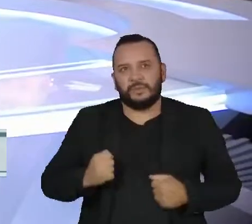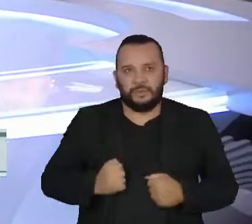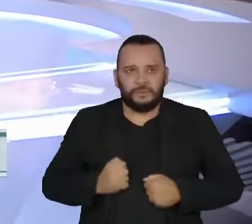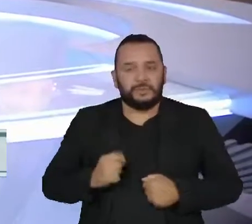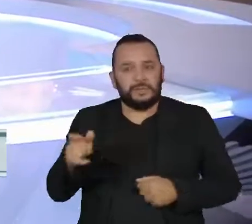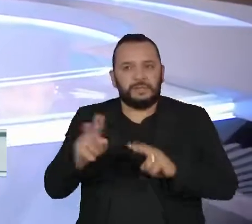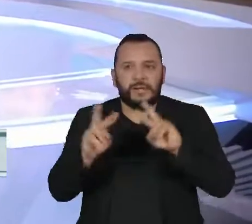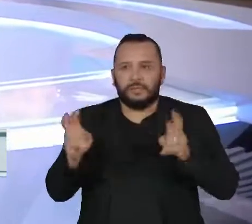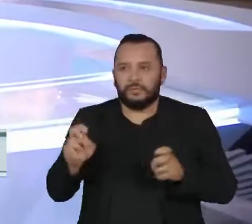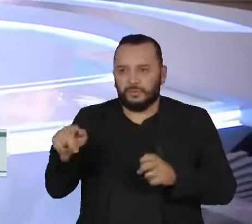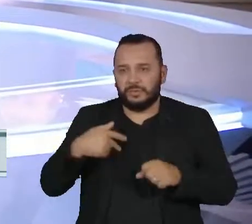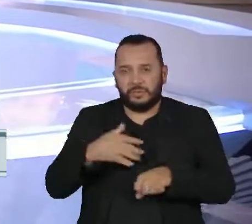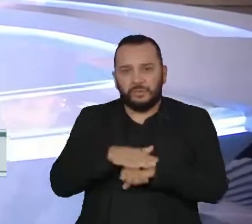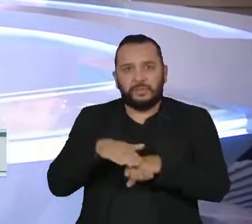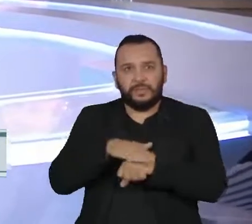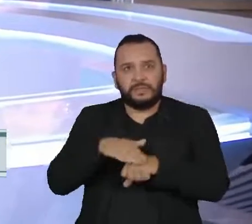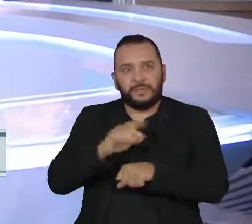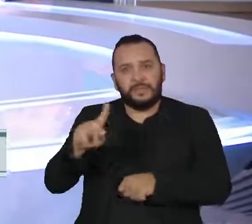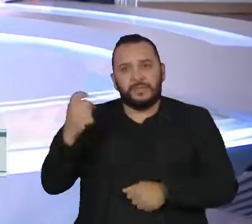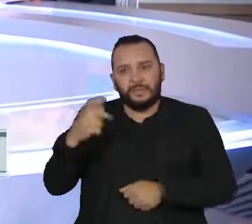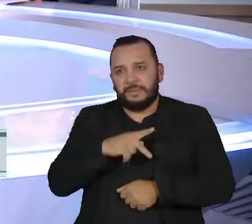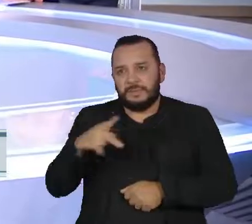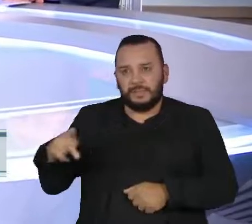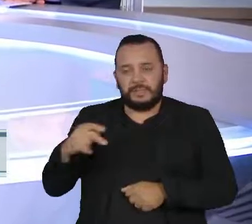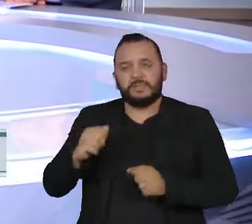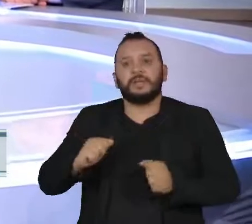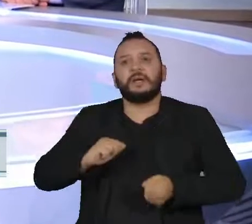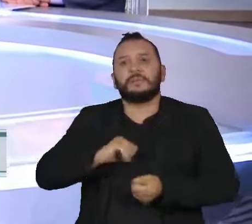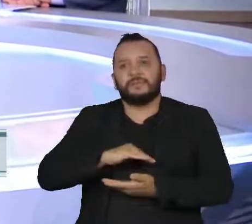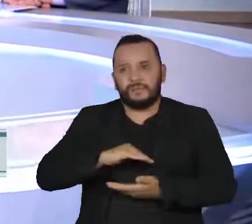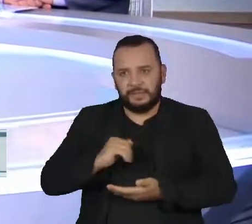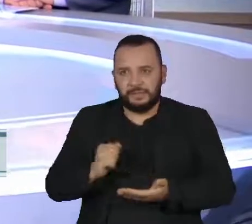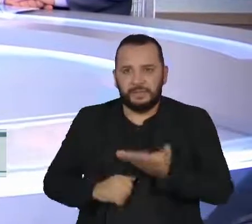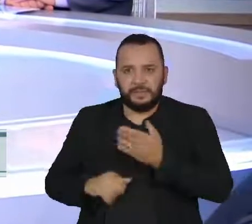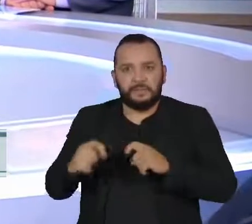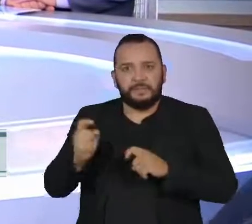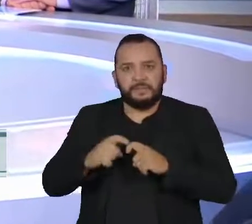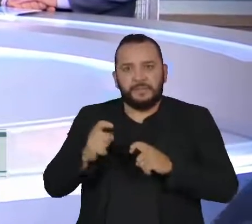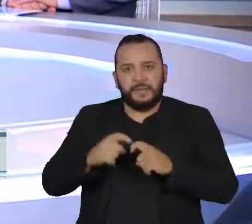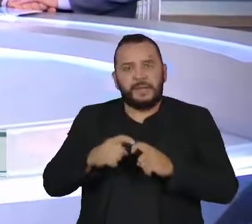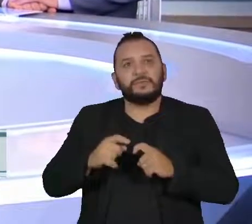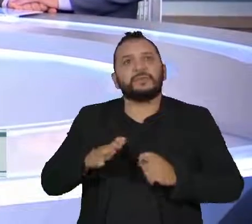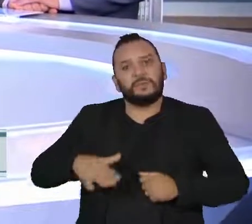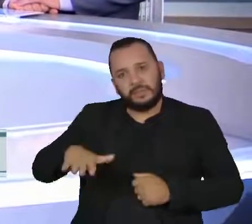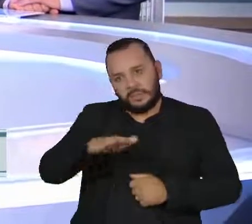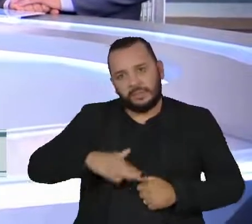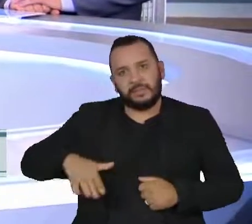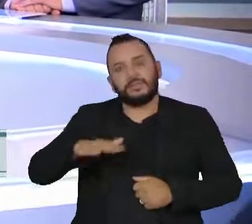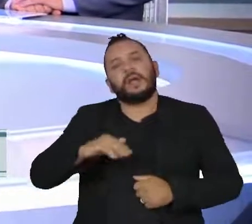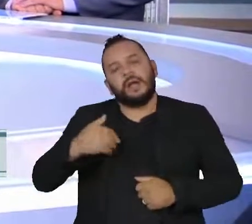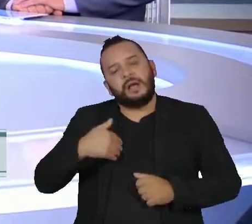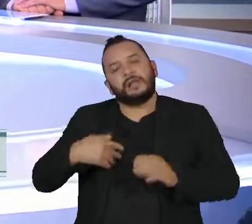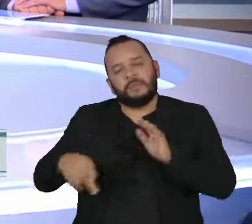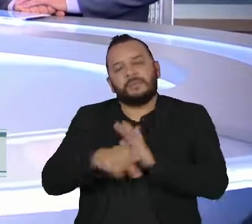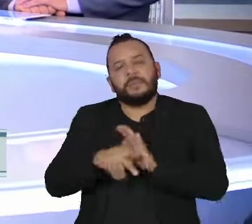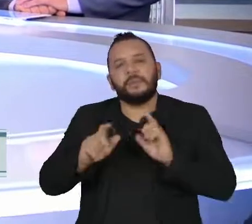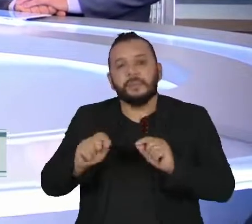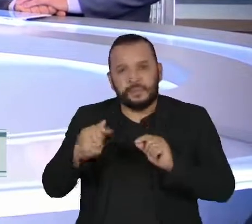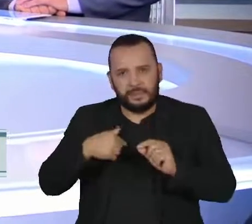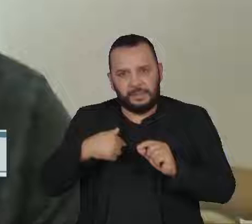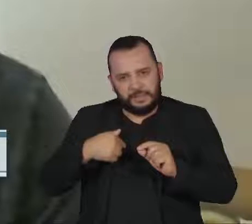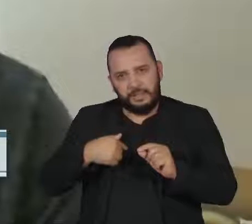Sobre estes assuntos, eu conversei com o ex-presidente da Anvisa e médico sanitarista da Fiocruz, Cláudio